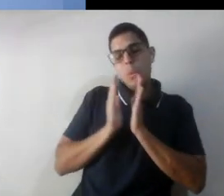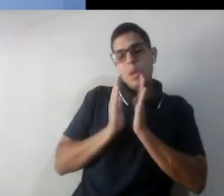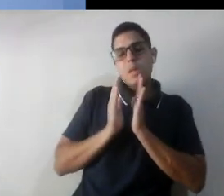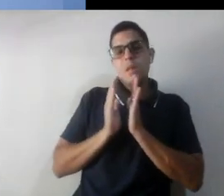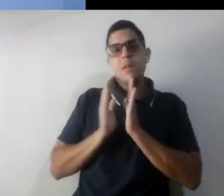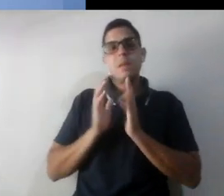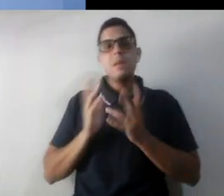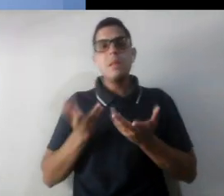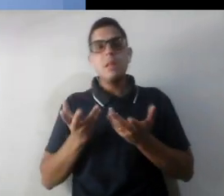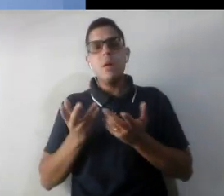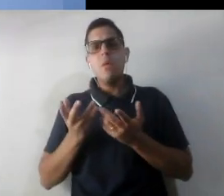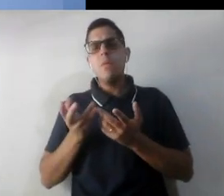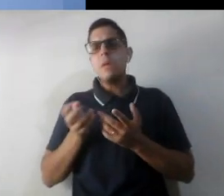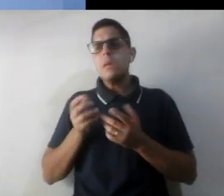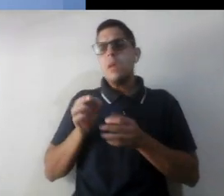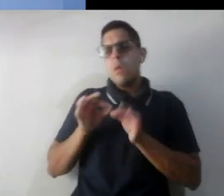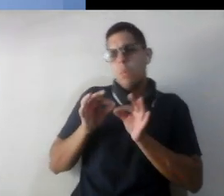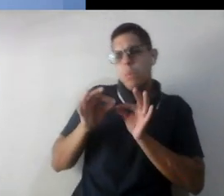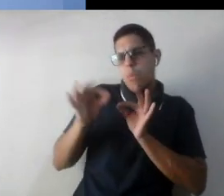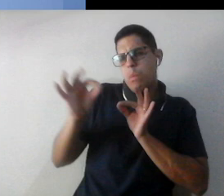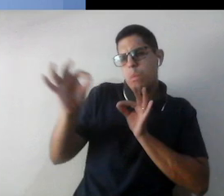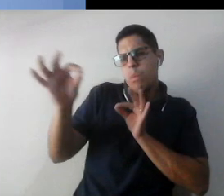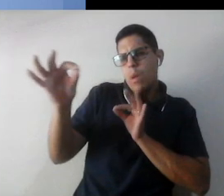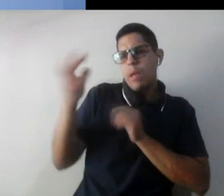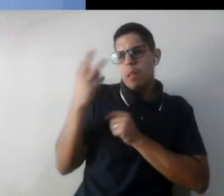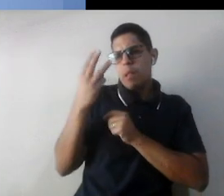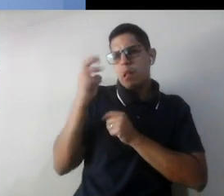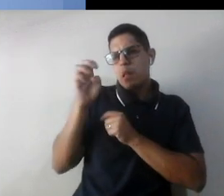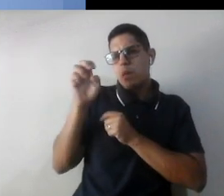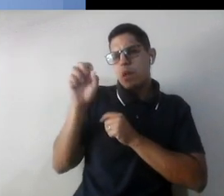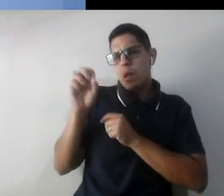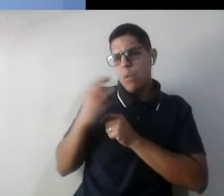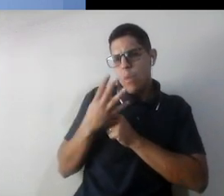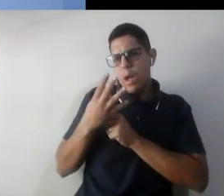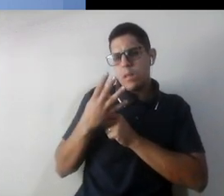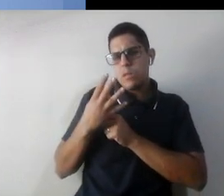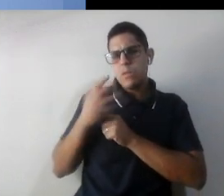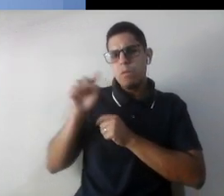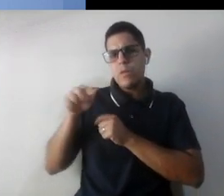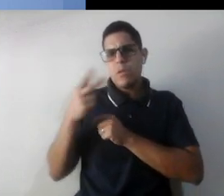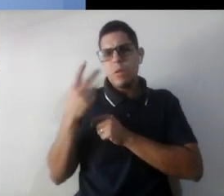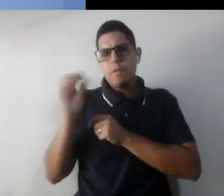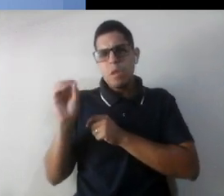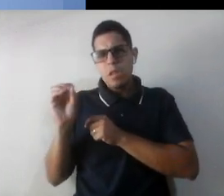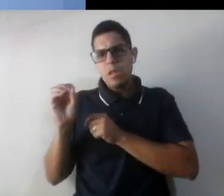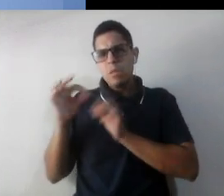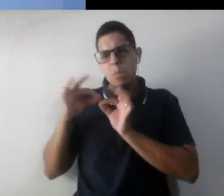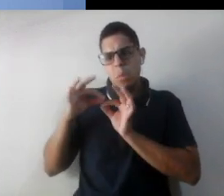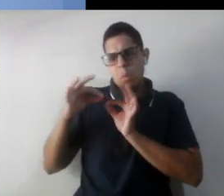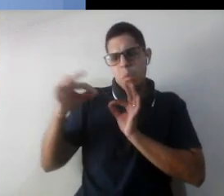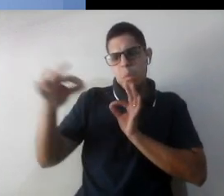354,20 metros, qual o valor correto da medida? Então, nesse caso, o que é que nós temos que fazer?